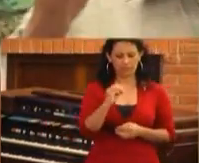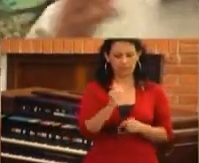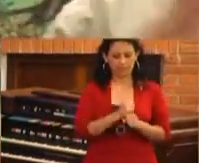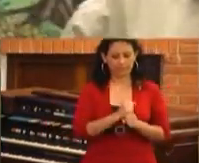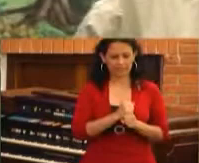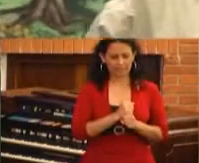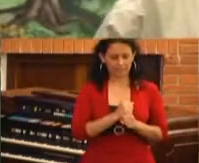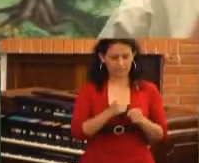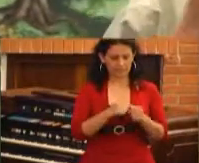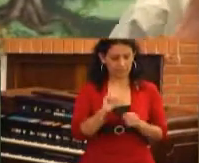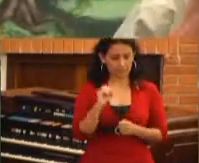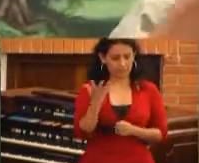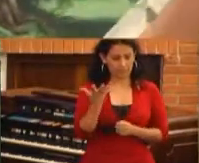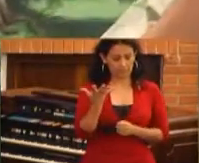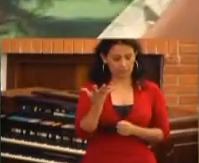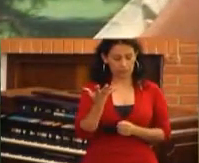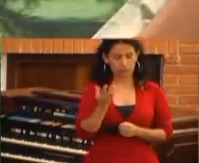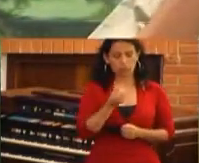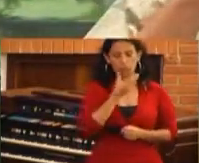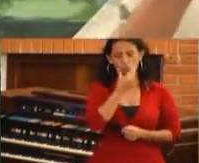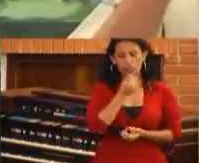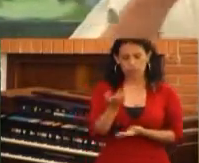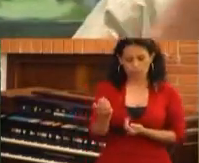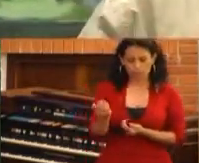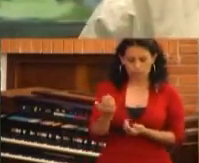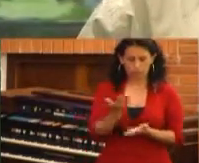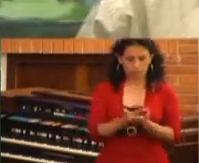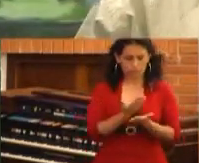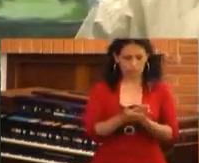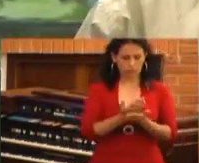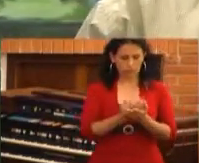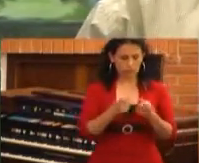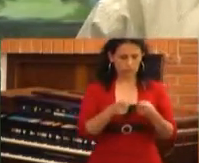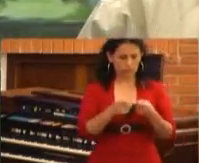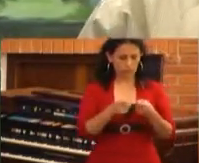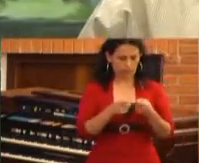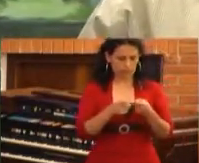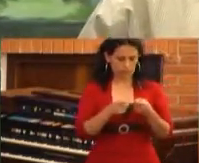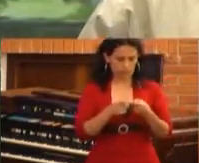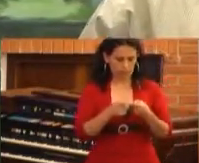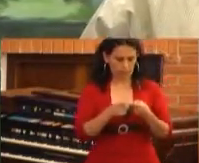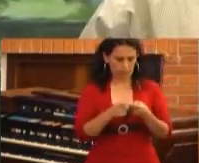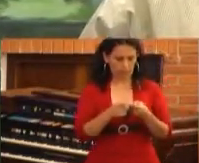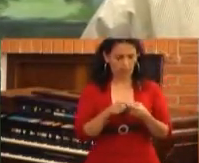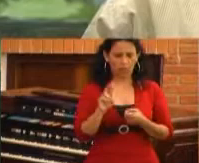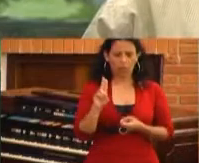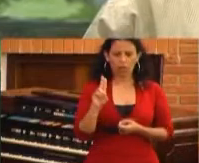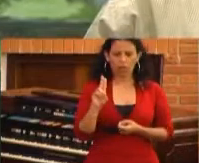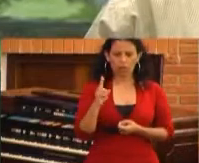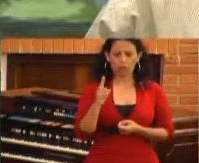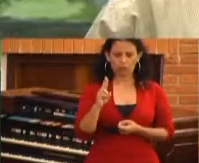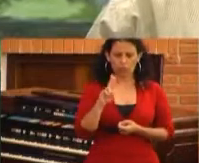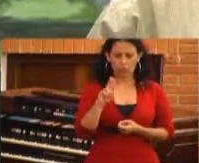Um jovem, estudante de medicina da Universidade Well,